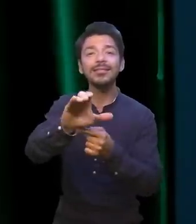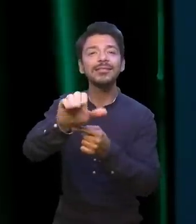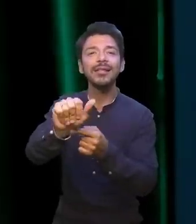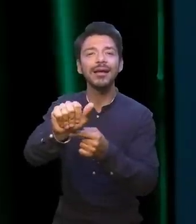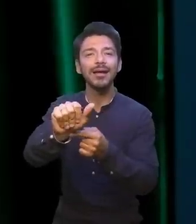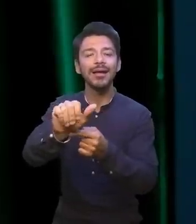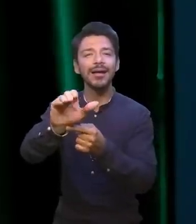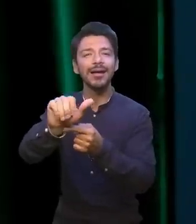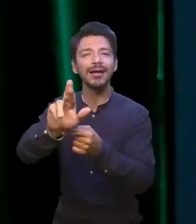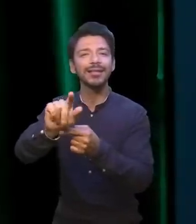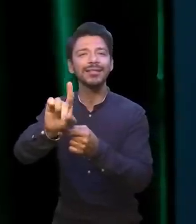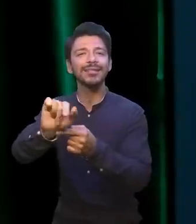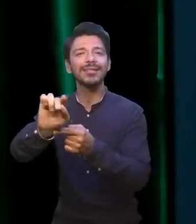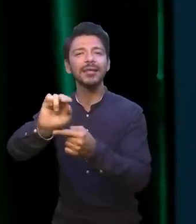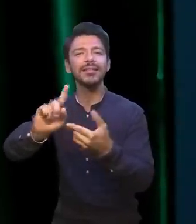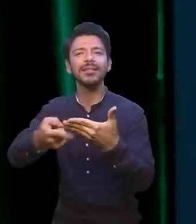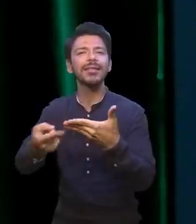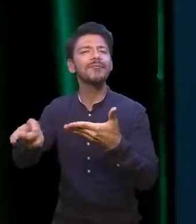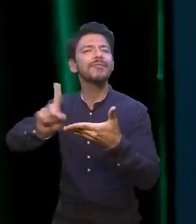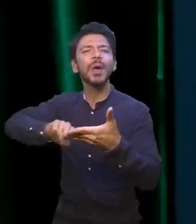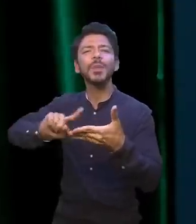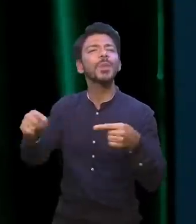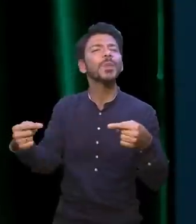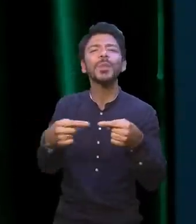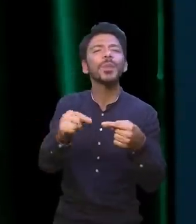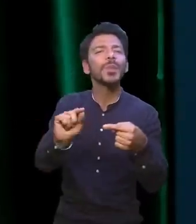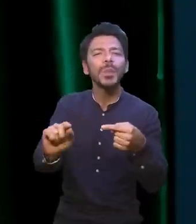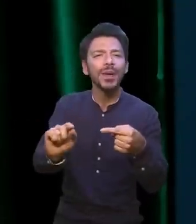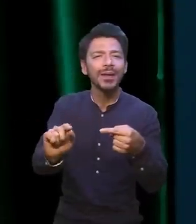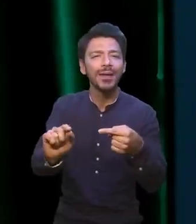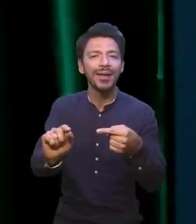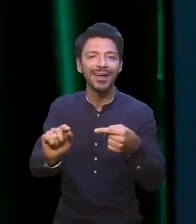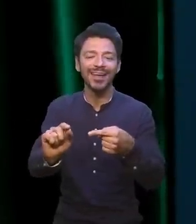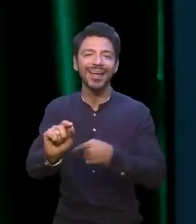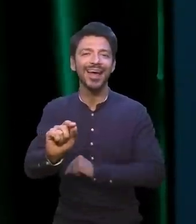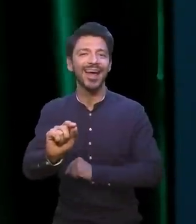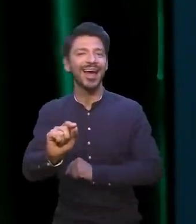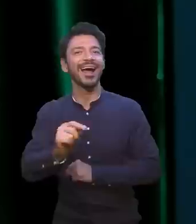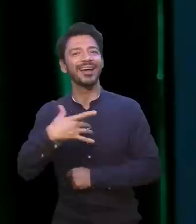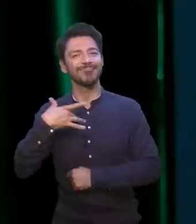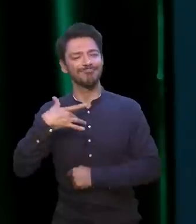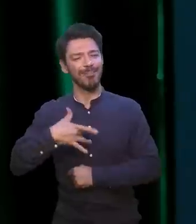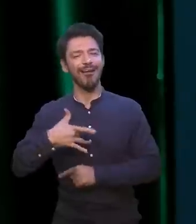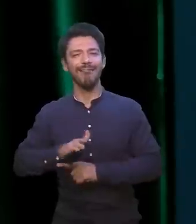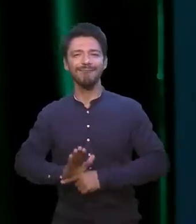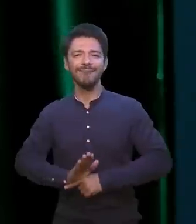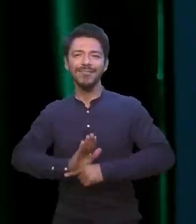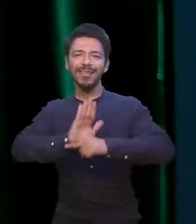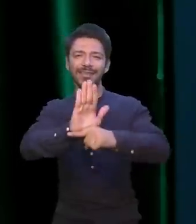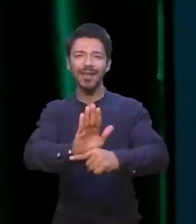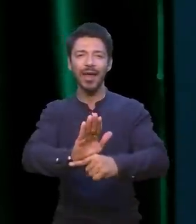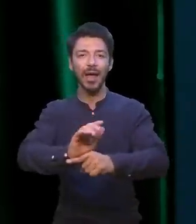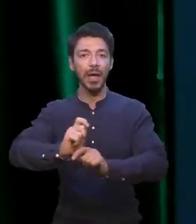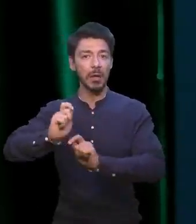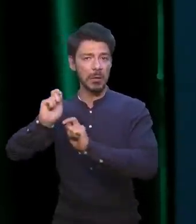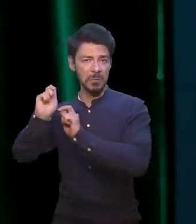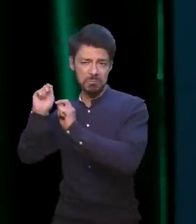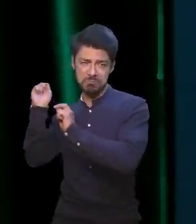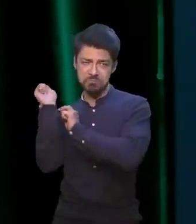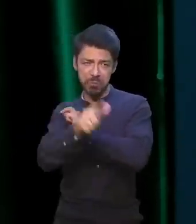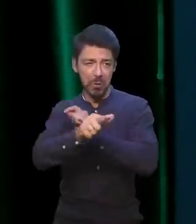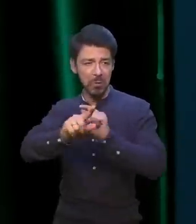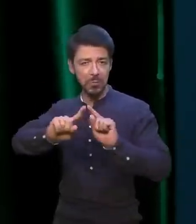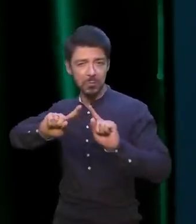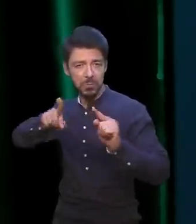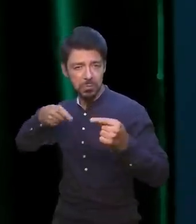nossa arma, nesse sentido simbólico, porque não é para agredir o outro, mas é para